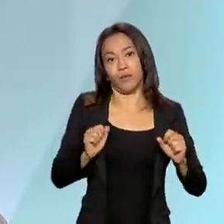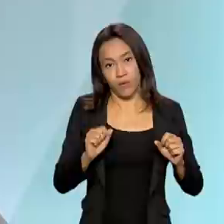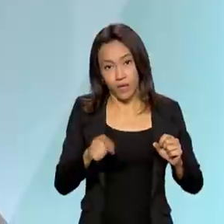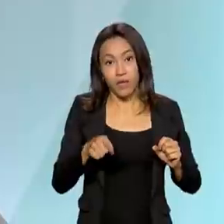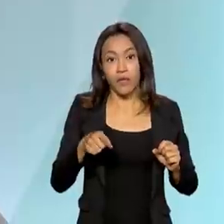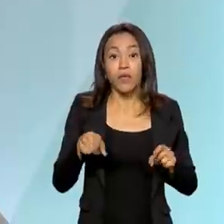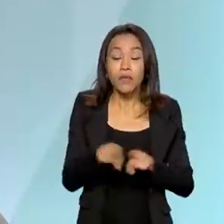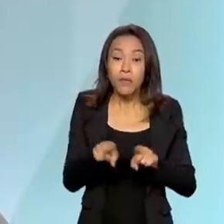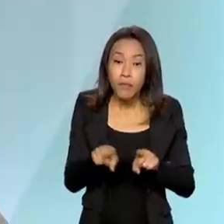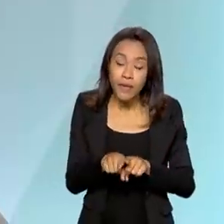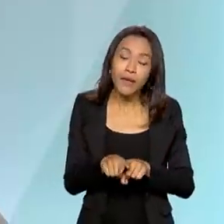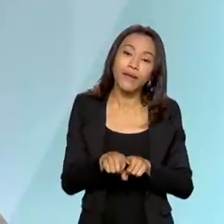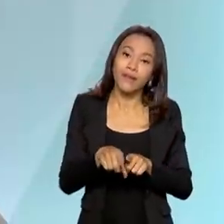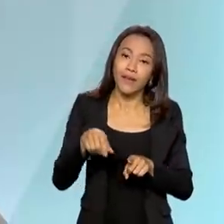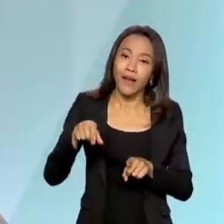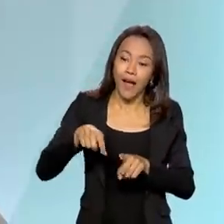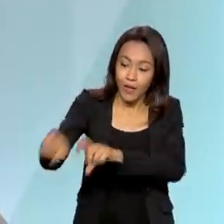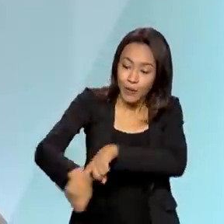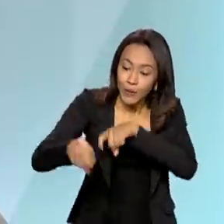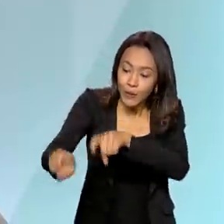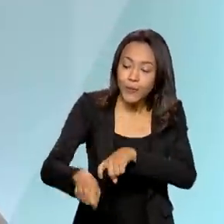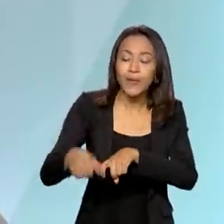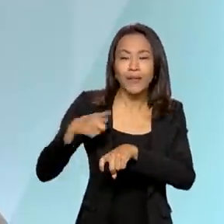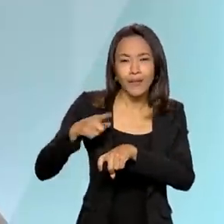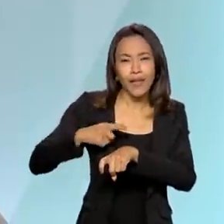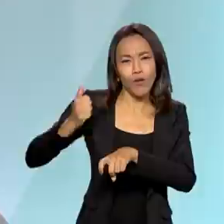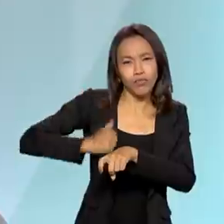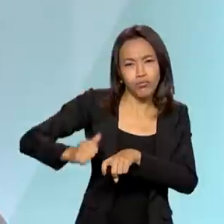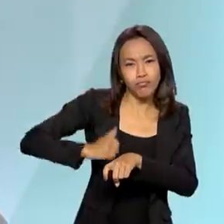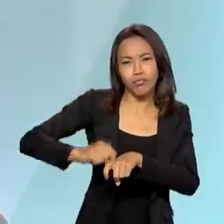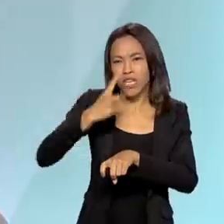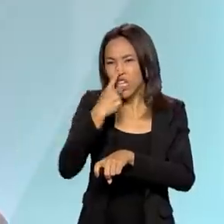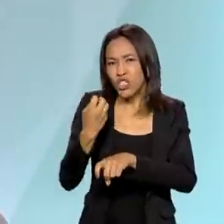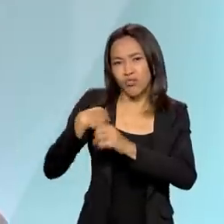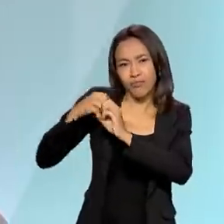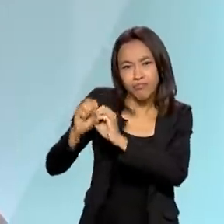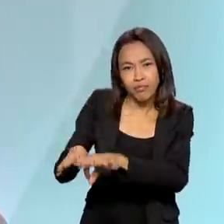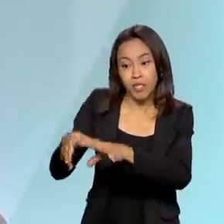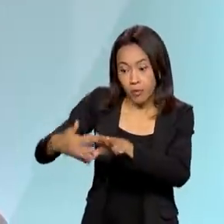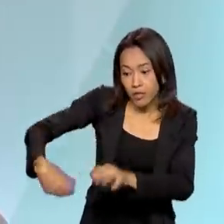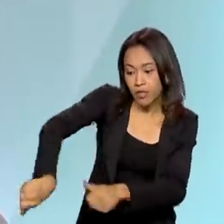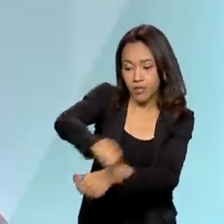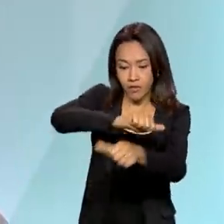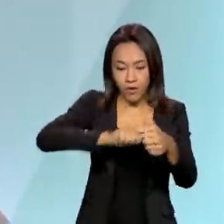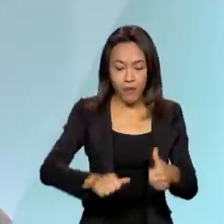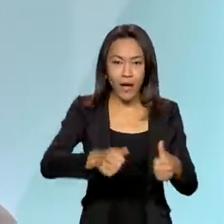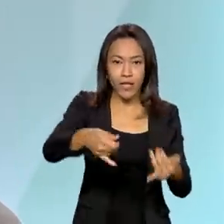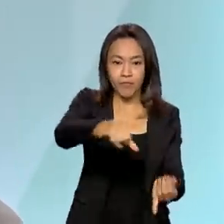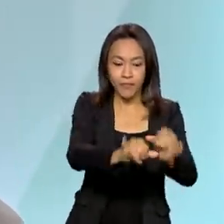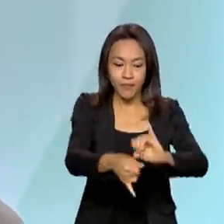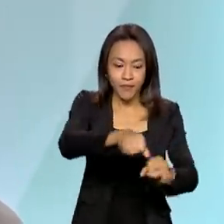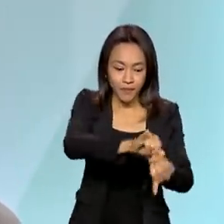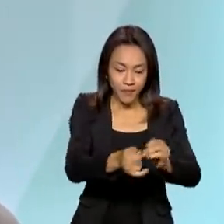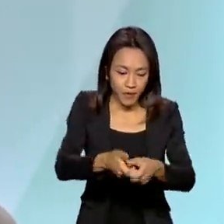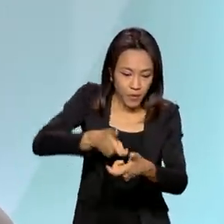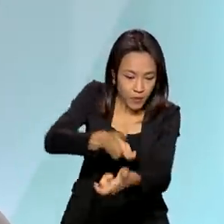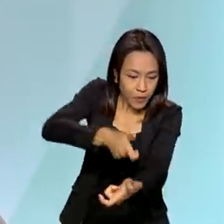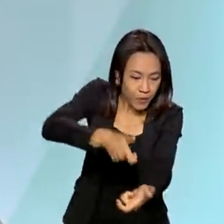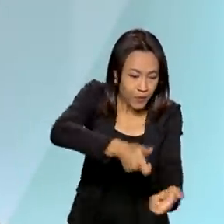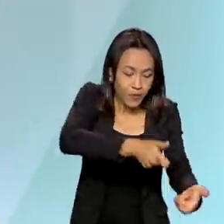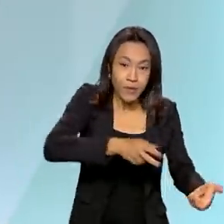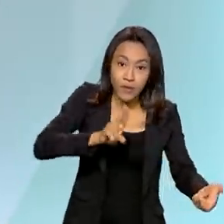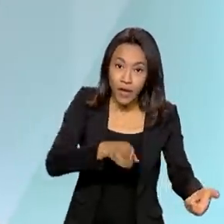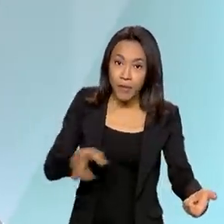mas a agricultura também gera resíduos orgânicos, os lixos orgânicos que podem se transformar em fertilizantes. Nós entendemos que